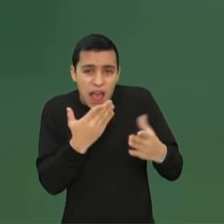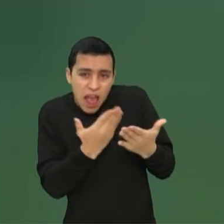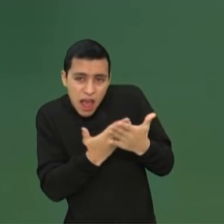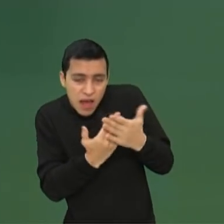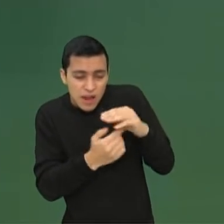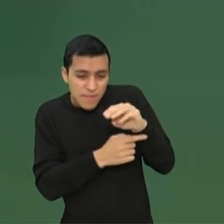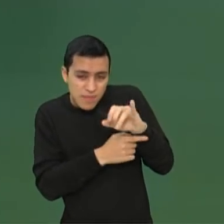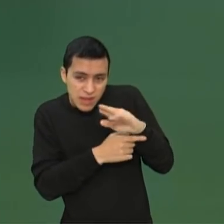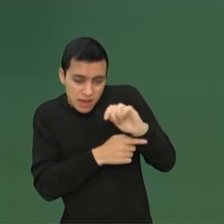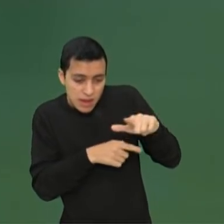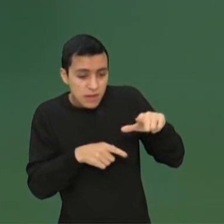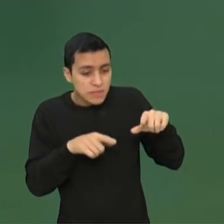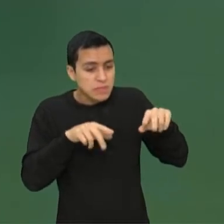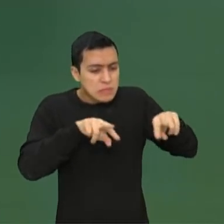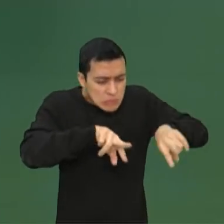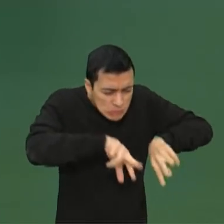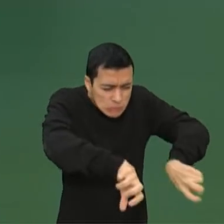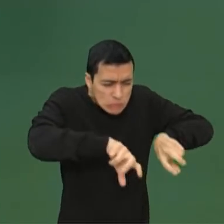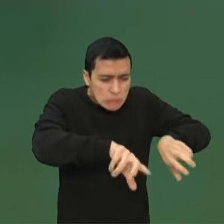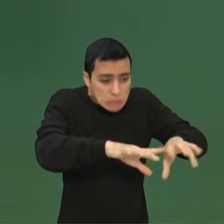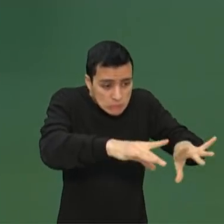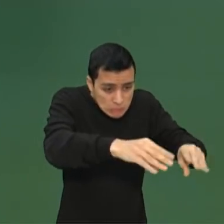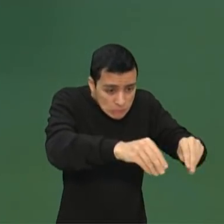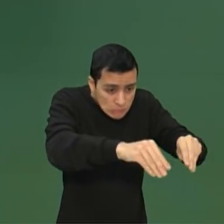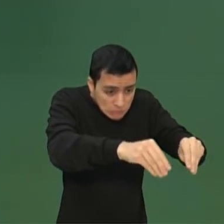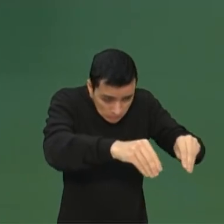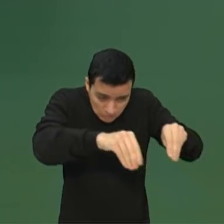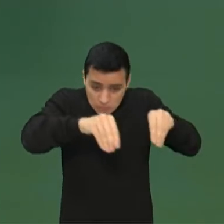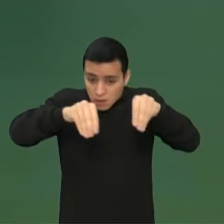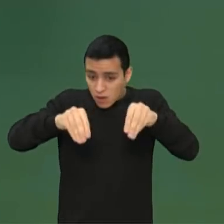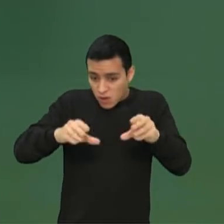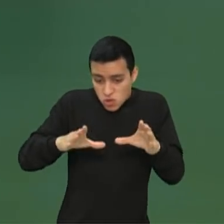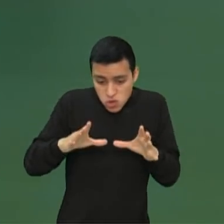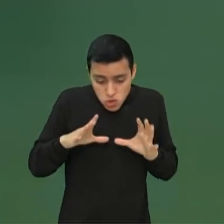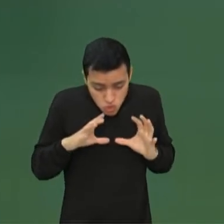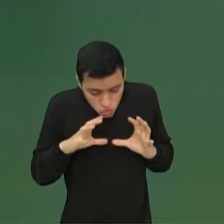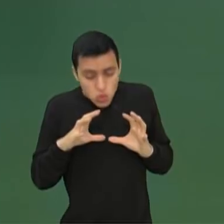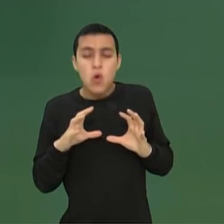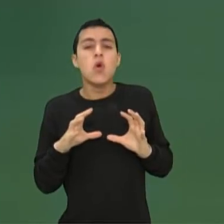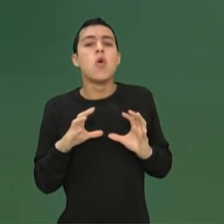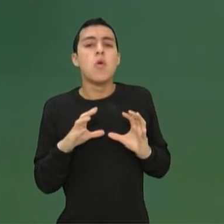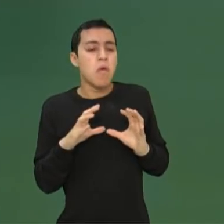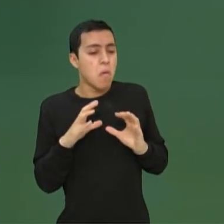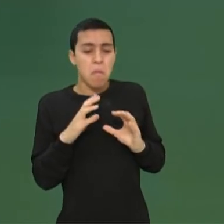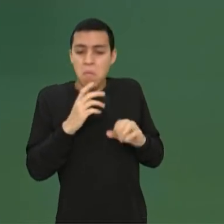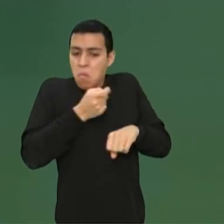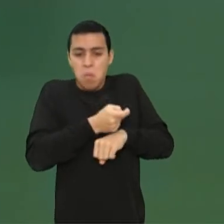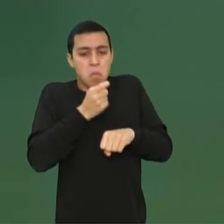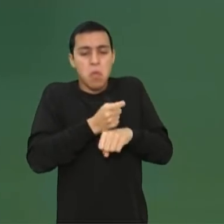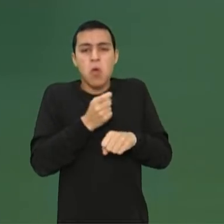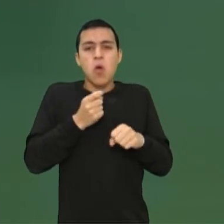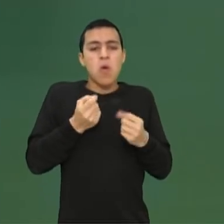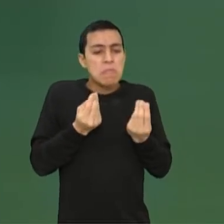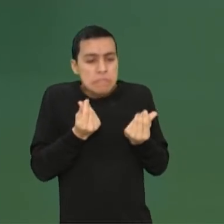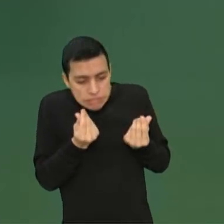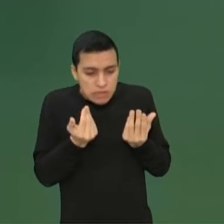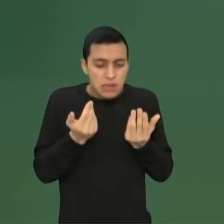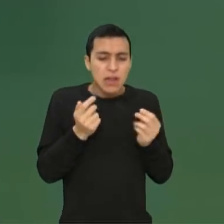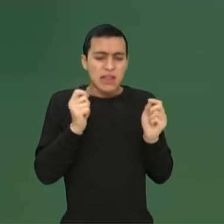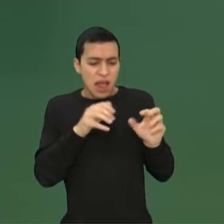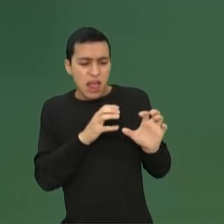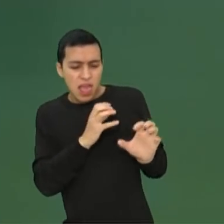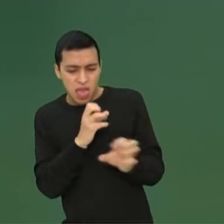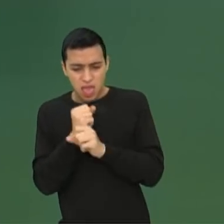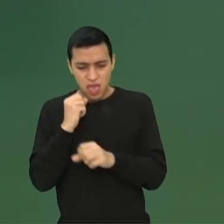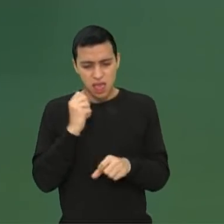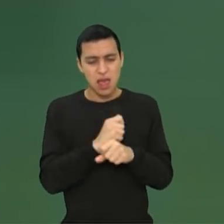Mineral? Então, quando eu extraio este material da natureza, ele está bruto. Eu consigo medi-lo.